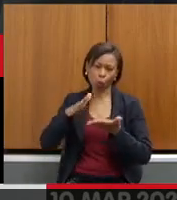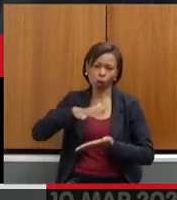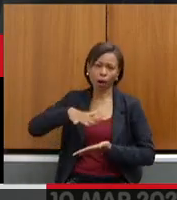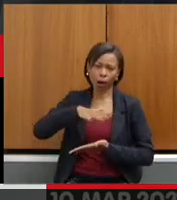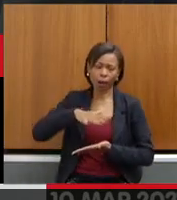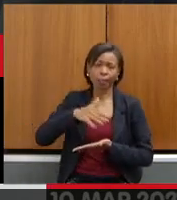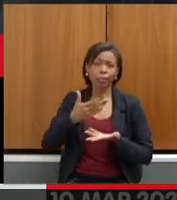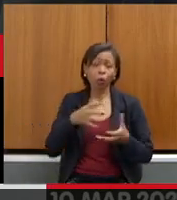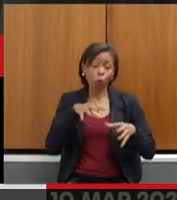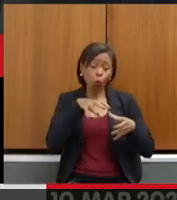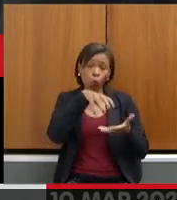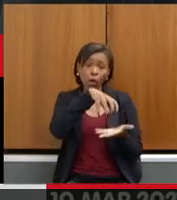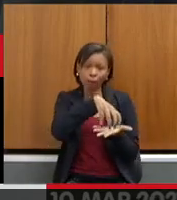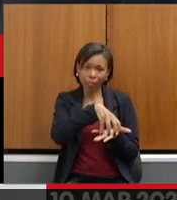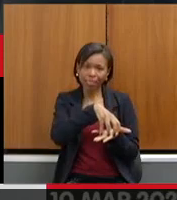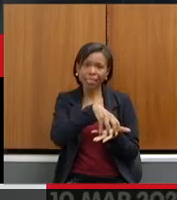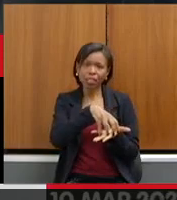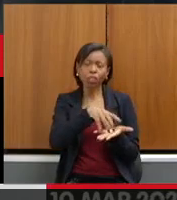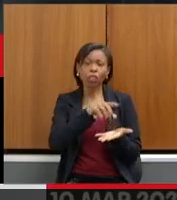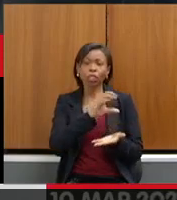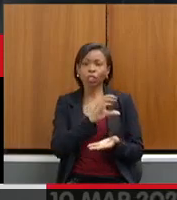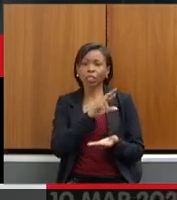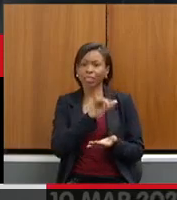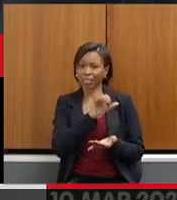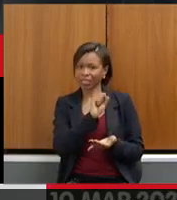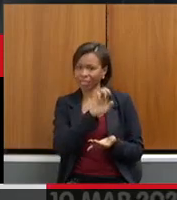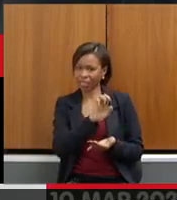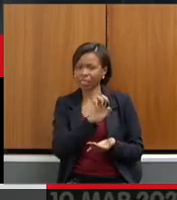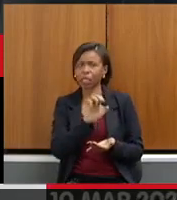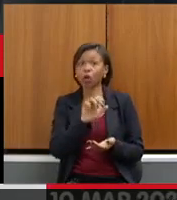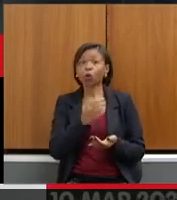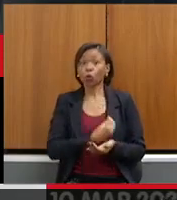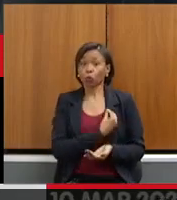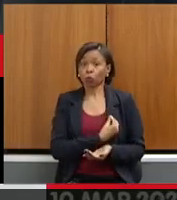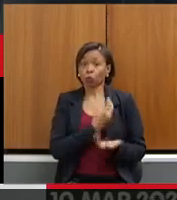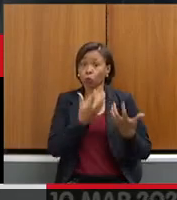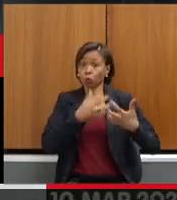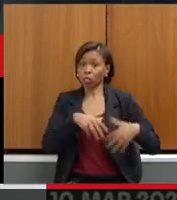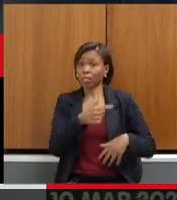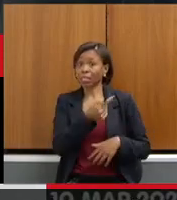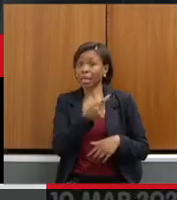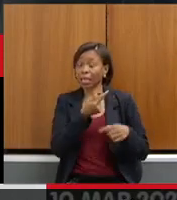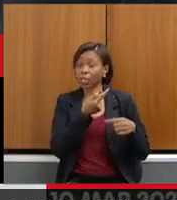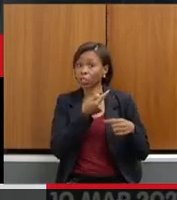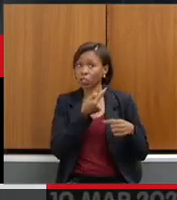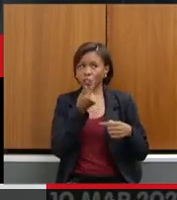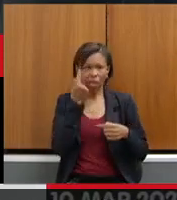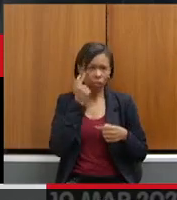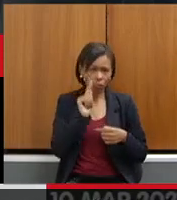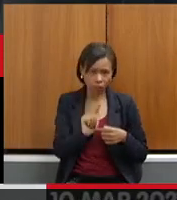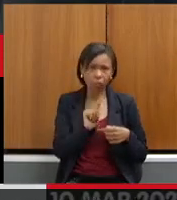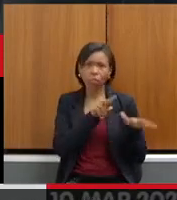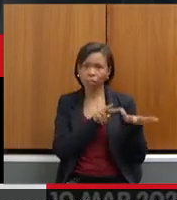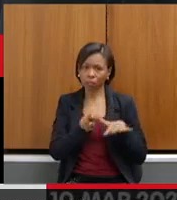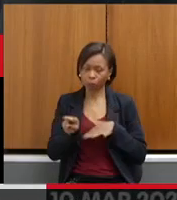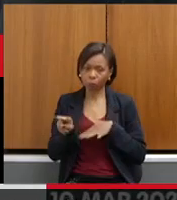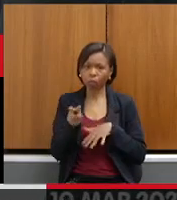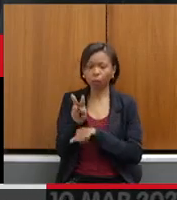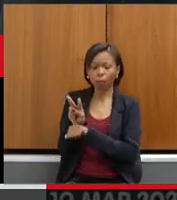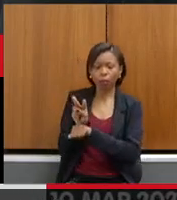ativo ele funciona o 7 dias na semana ele monitora o estado no 7 dias da semana ele gera